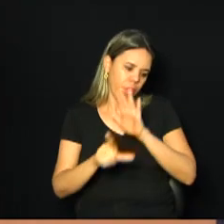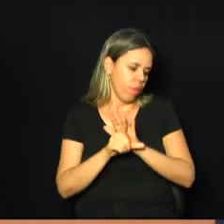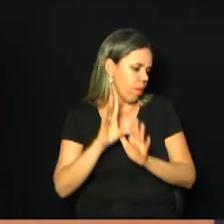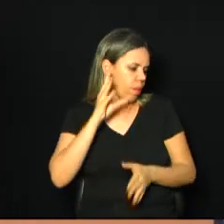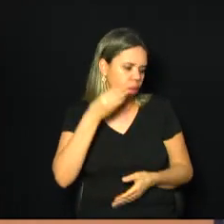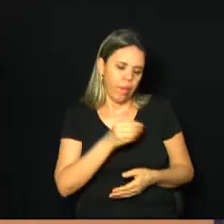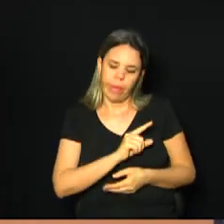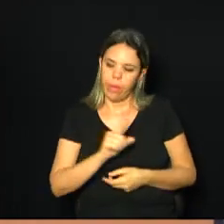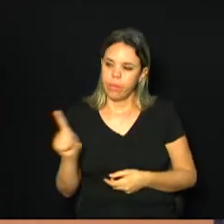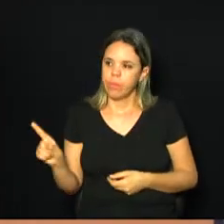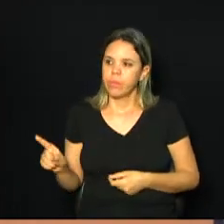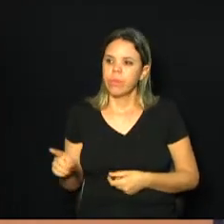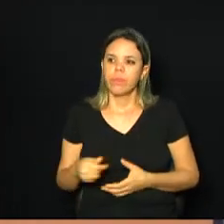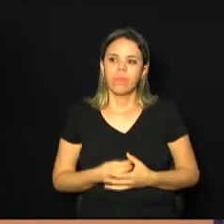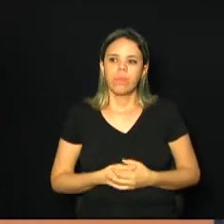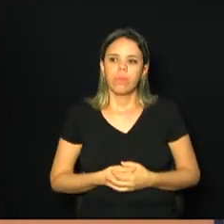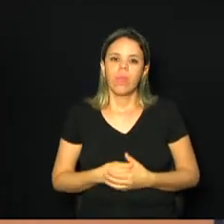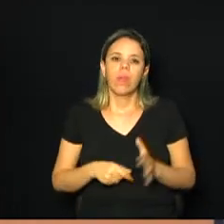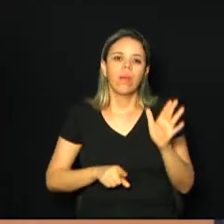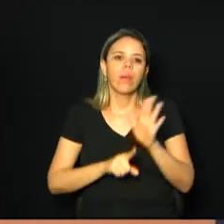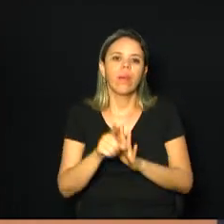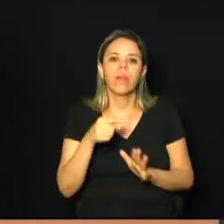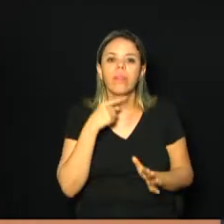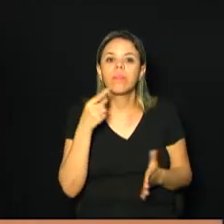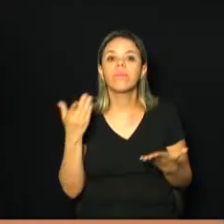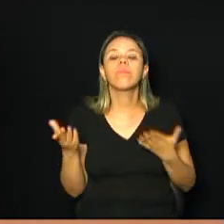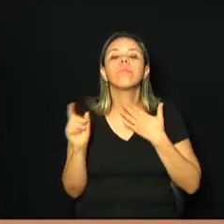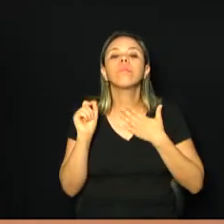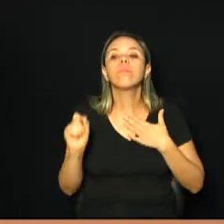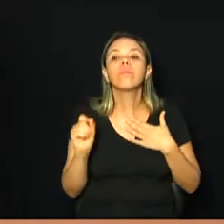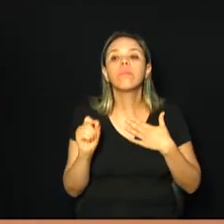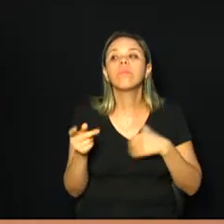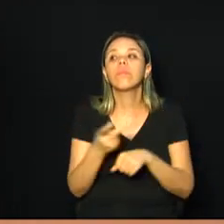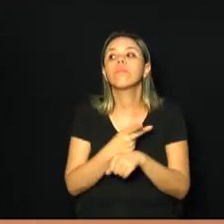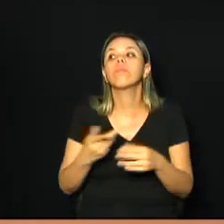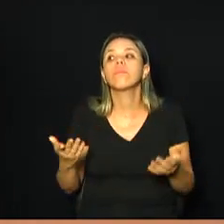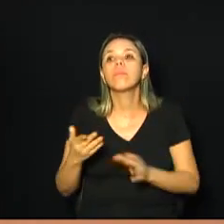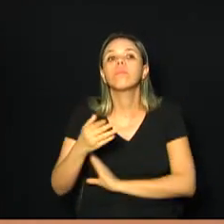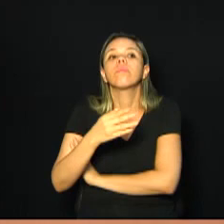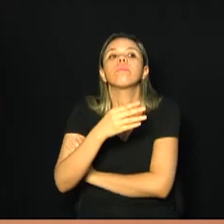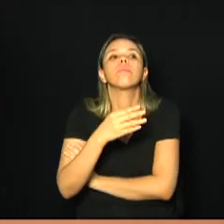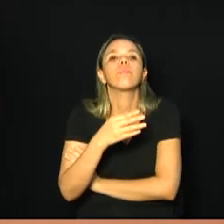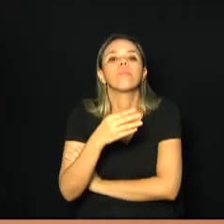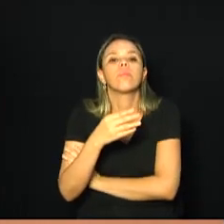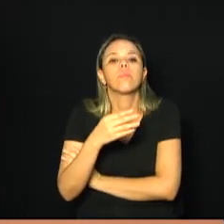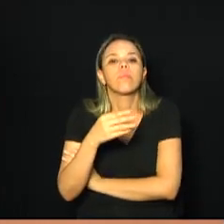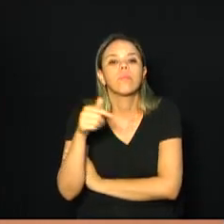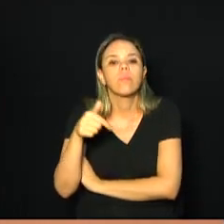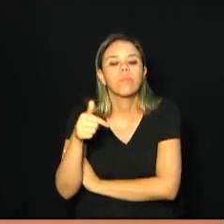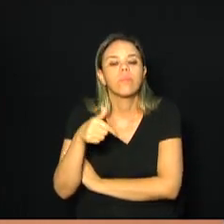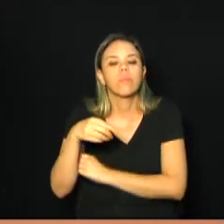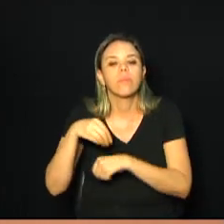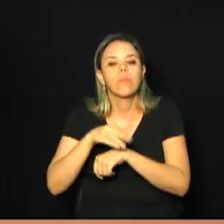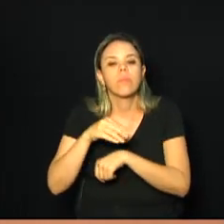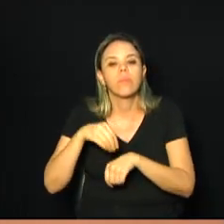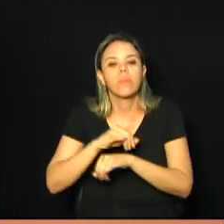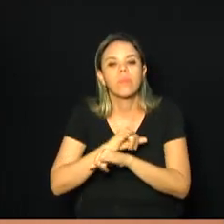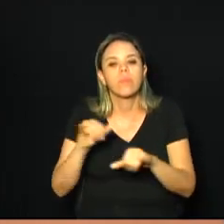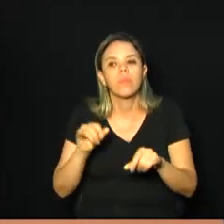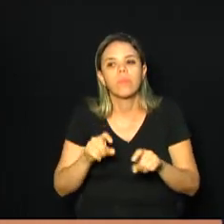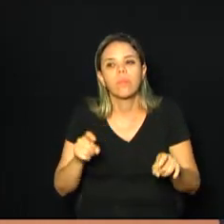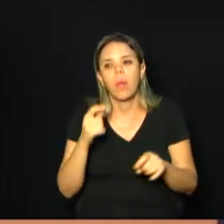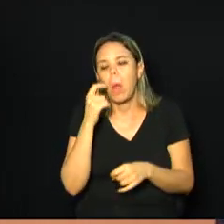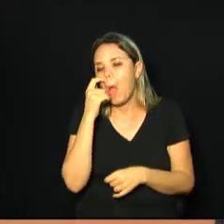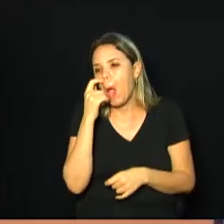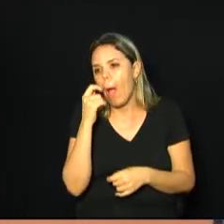entender. Então, minha pergunta é assim, quem que ela procura hoje para ela estar aqui passando todas as